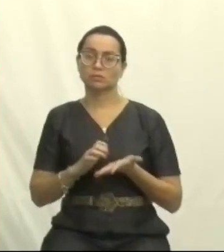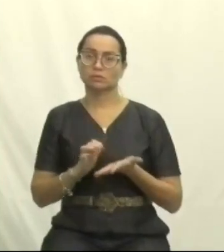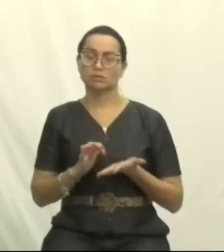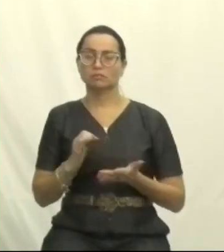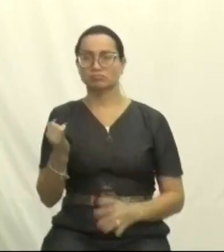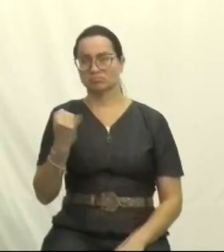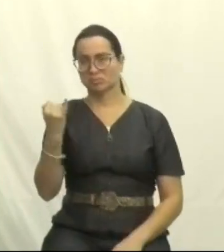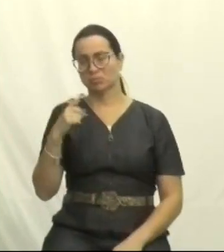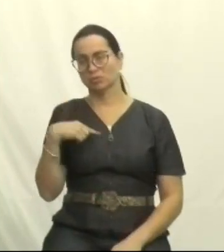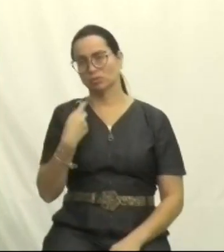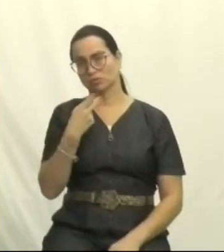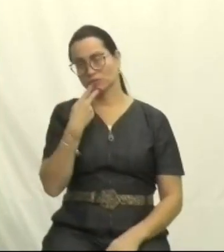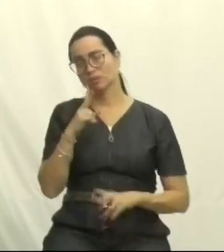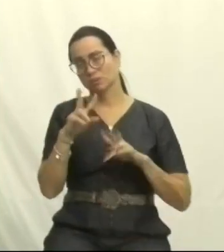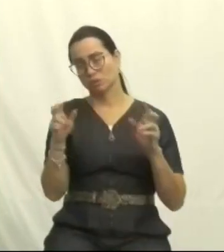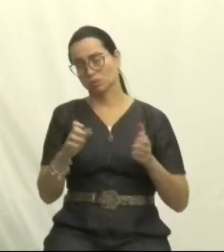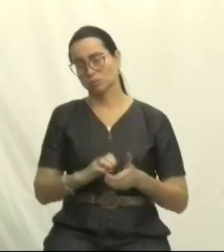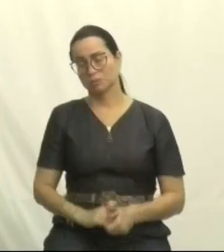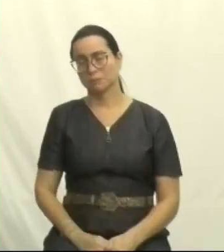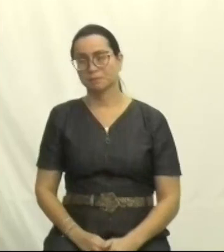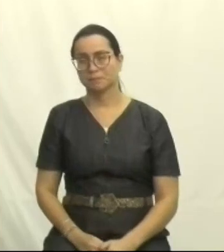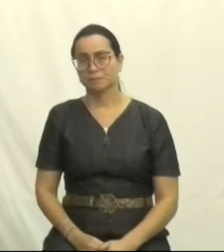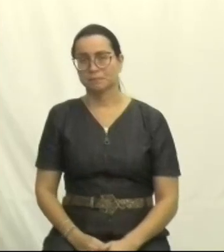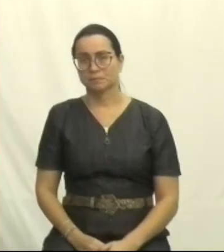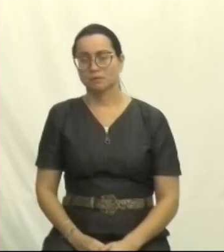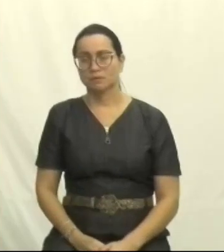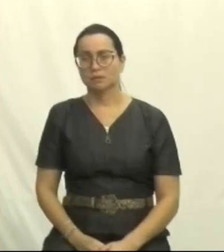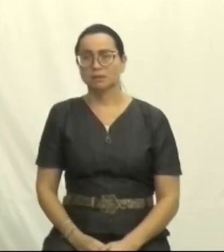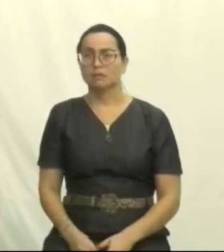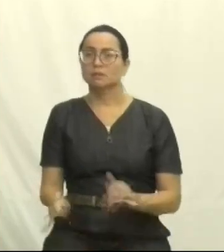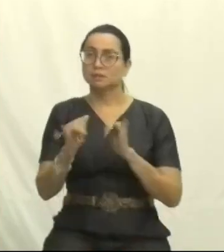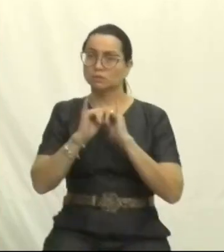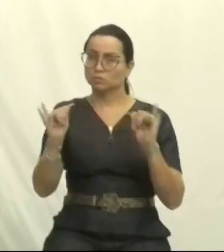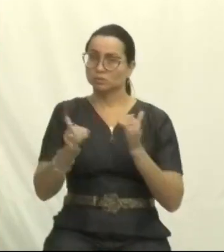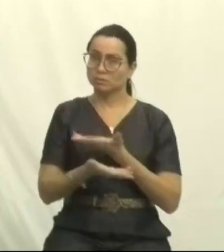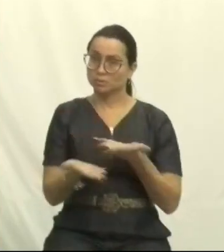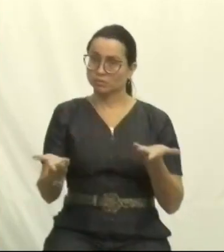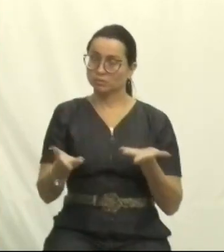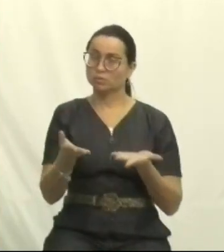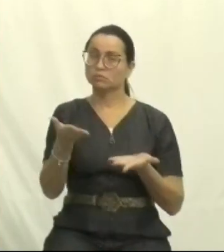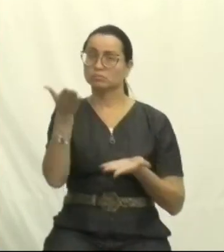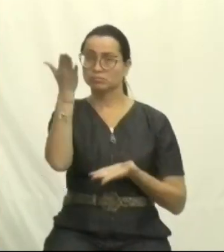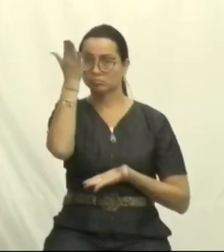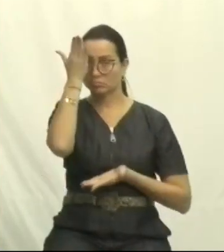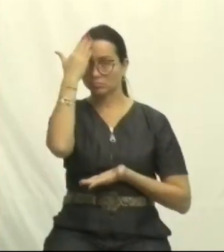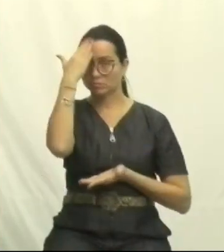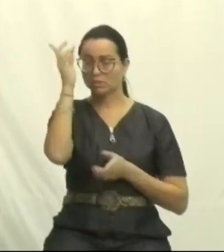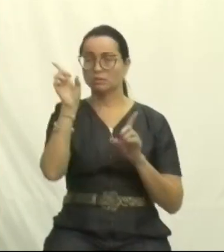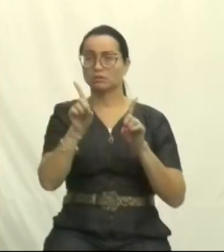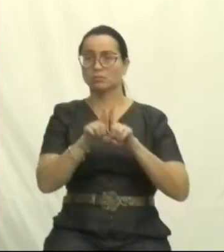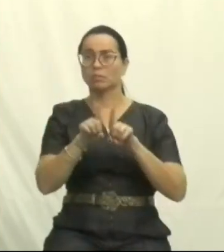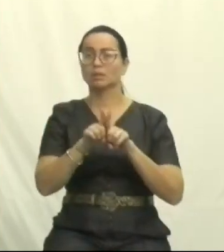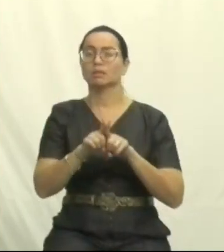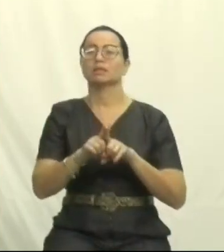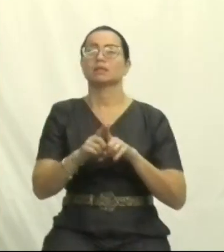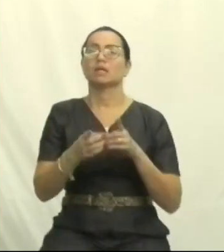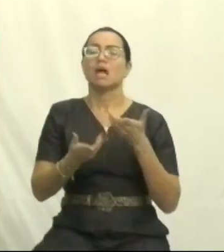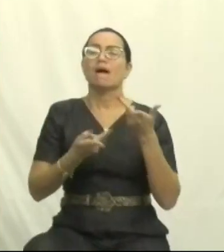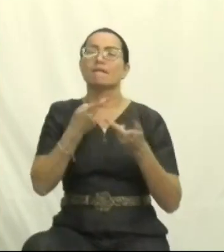a gente trazer ao público aqui, tornar isso público, inclusive falamos isso na nossa comissão especial, tratando sobre os assuntos da